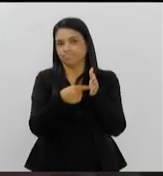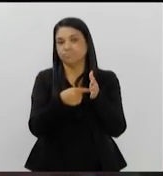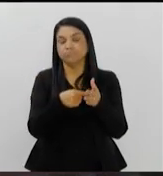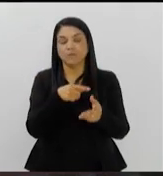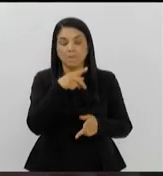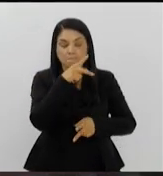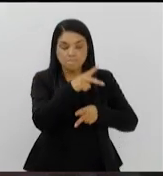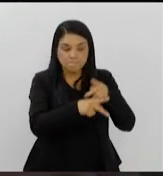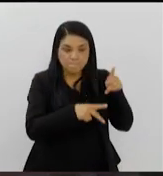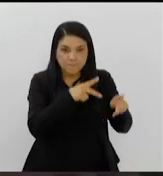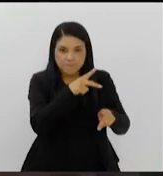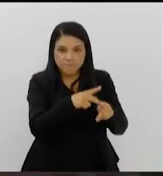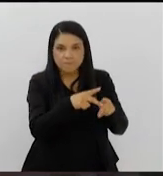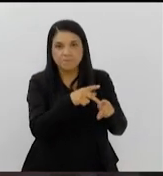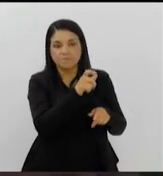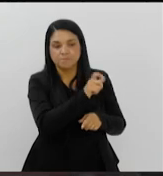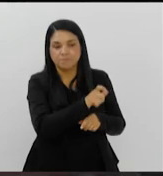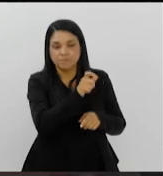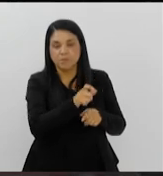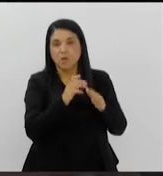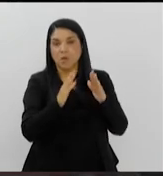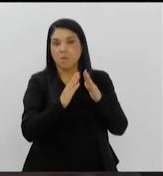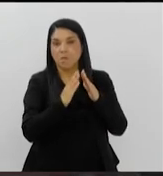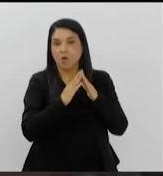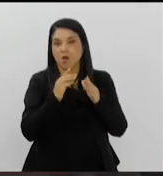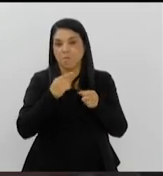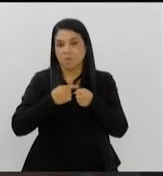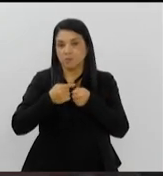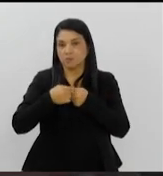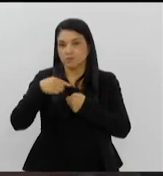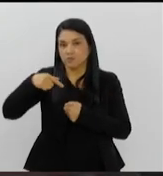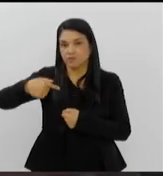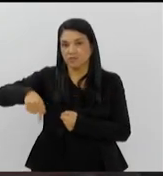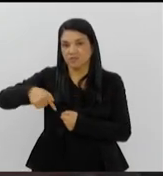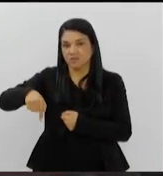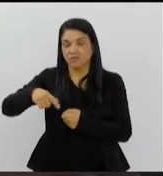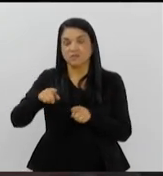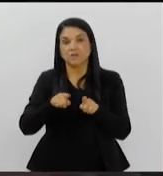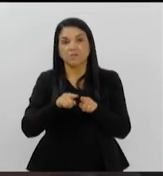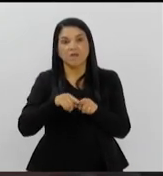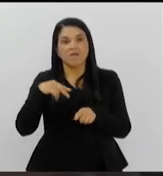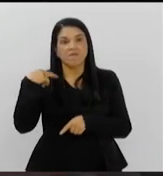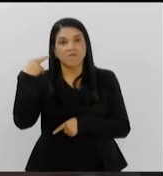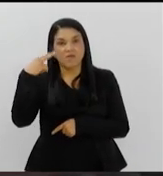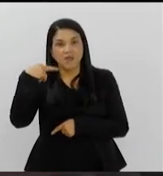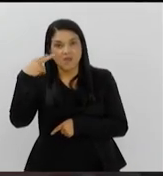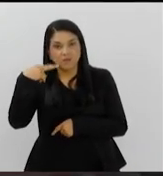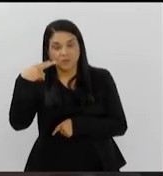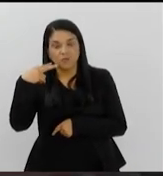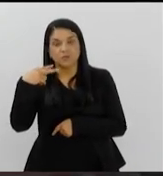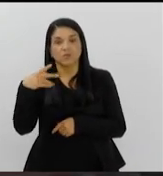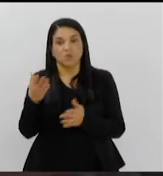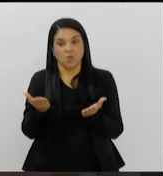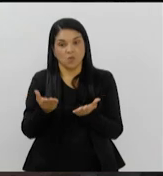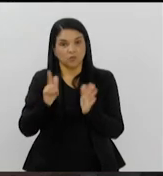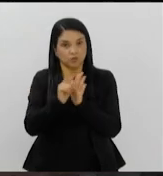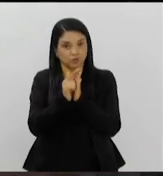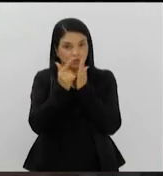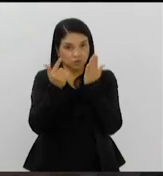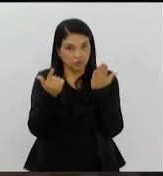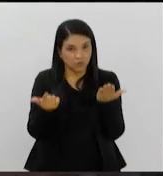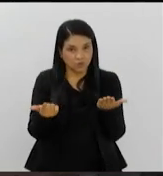moradores do município de Queimados, por vereadores, inclusive hoje um jornal de